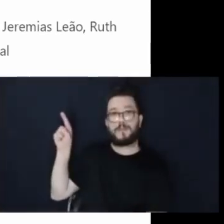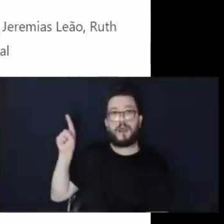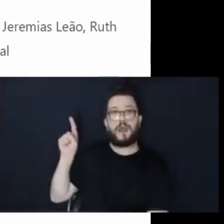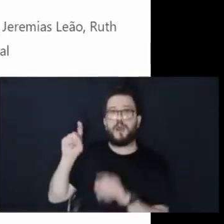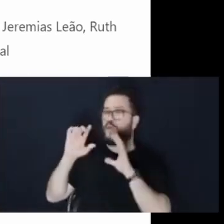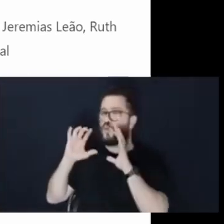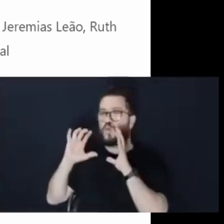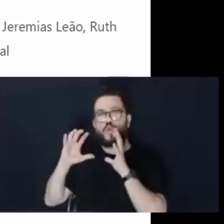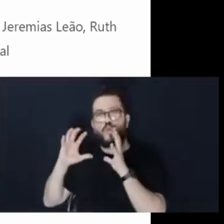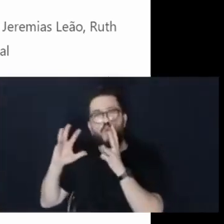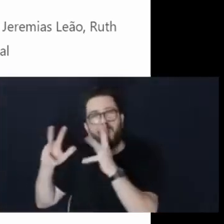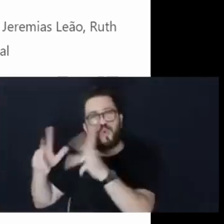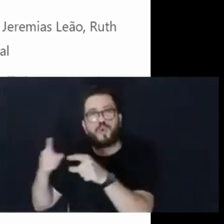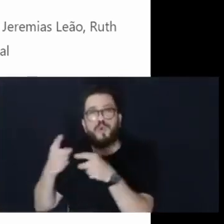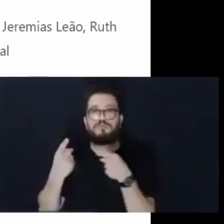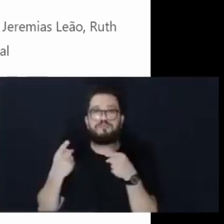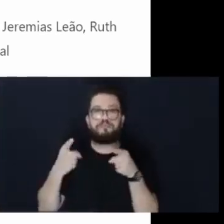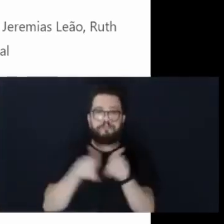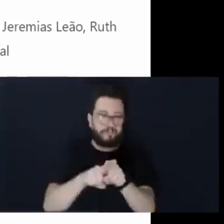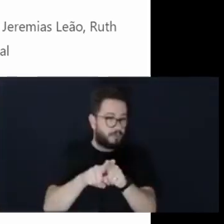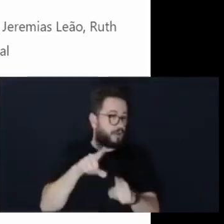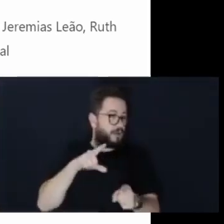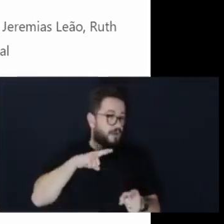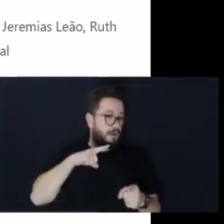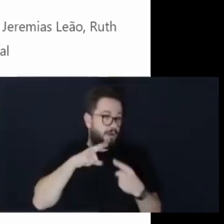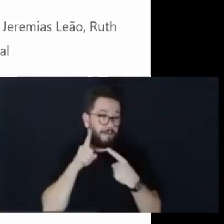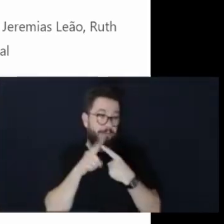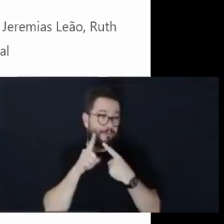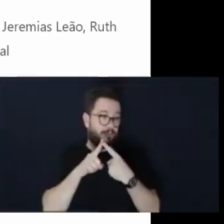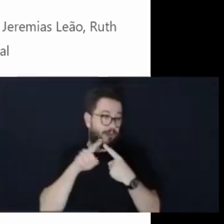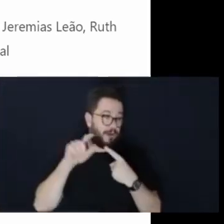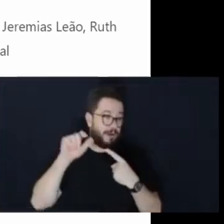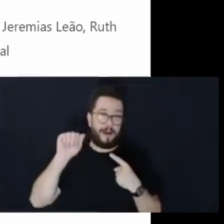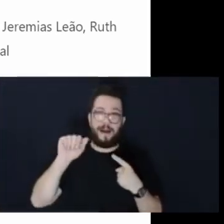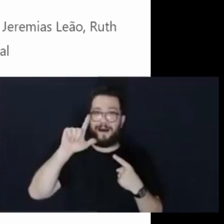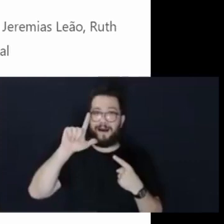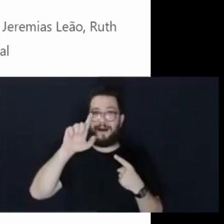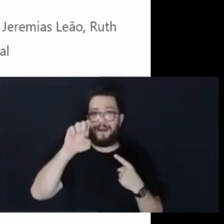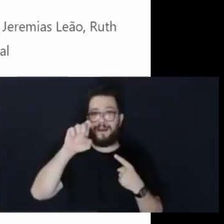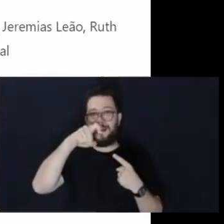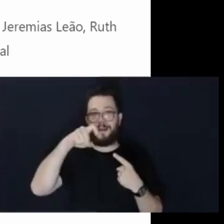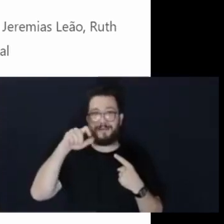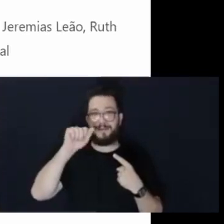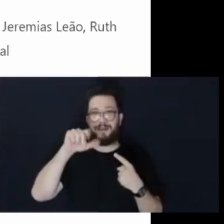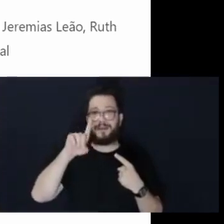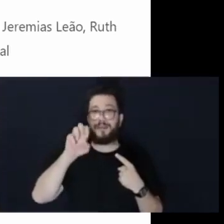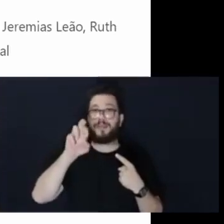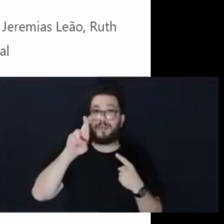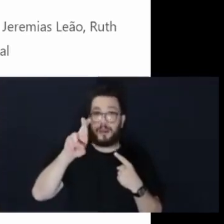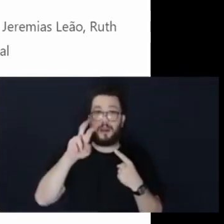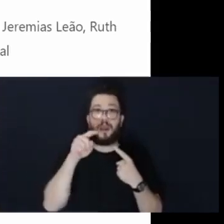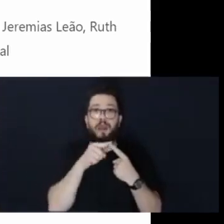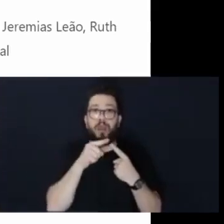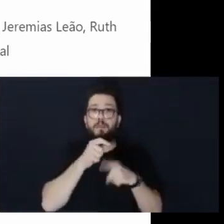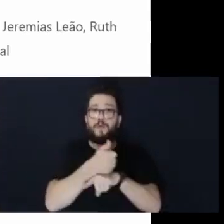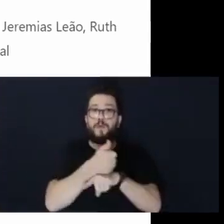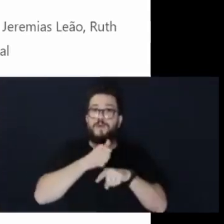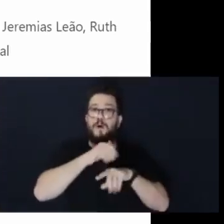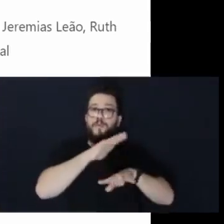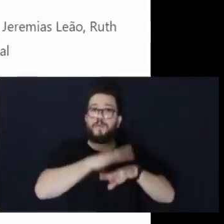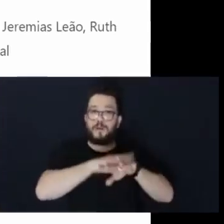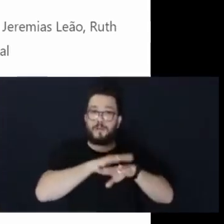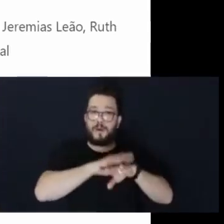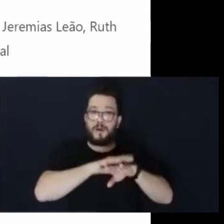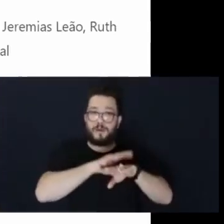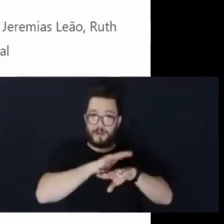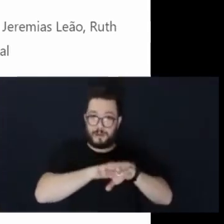nós temos o professor Alexander Steinmetz, que é matemático, tem trabalhos com modelagem epidemiológica, é membro do